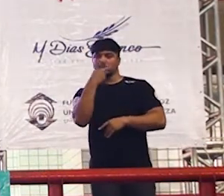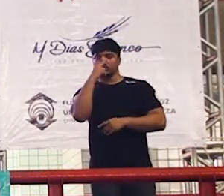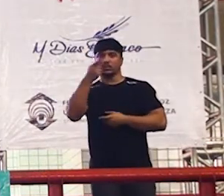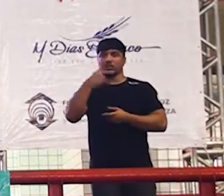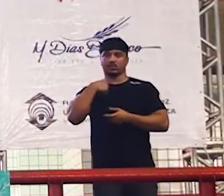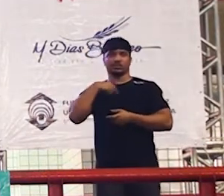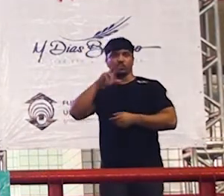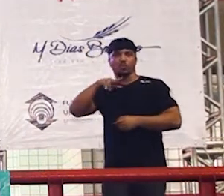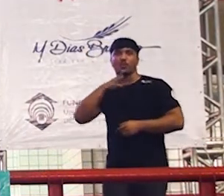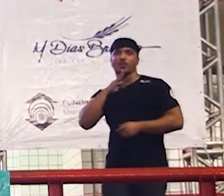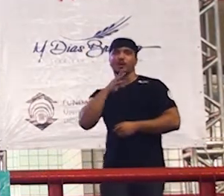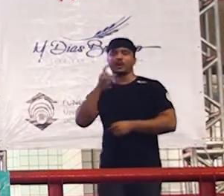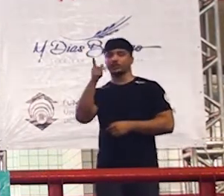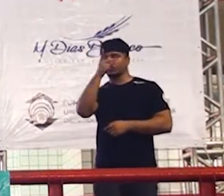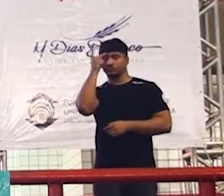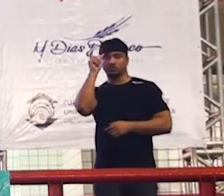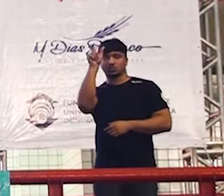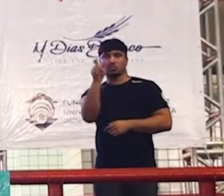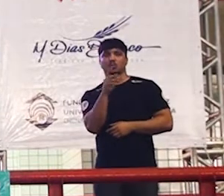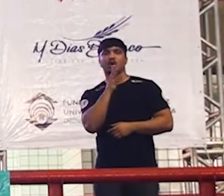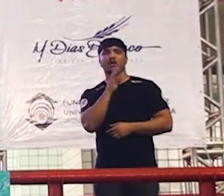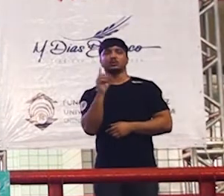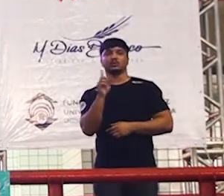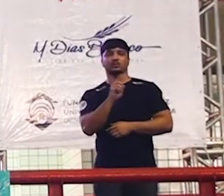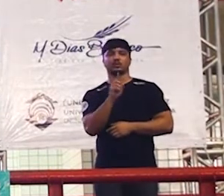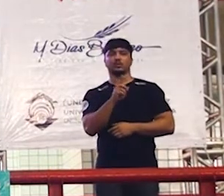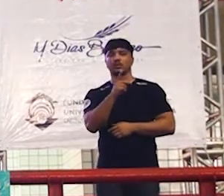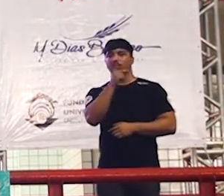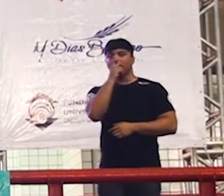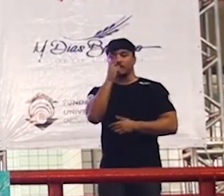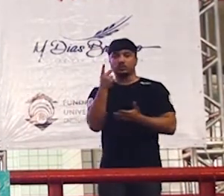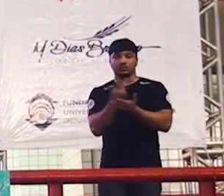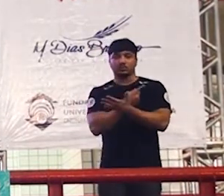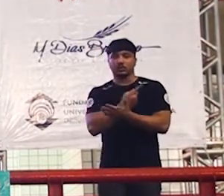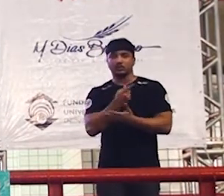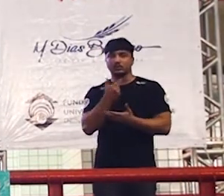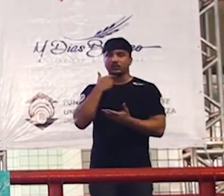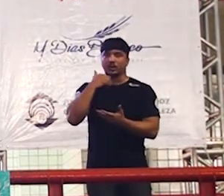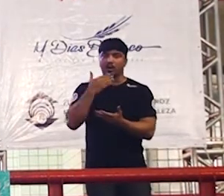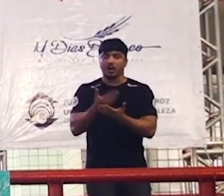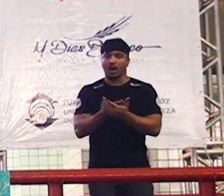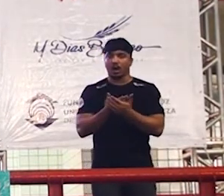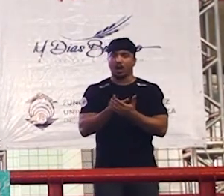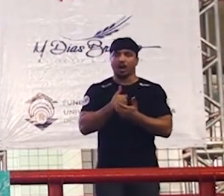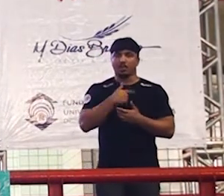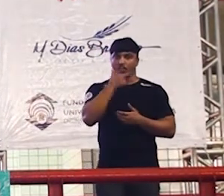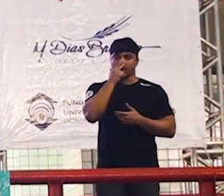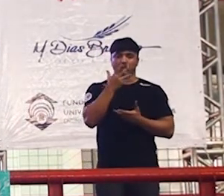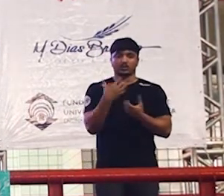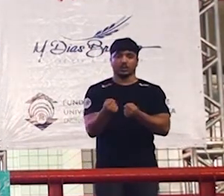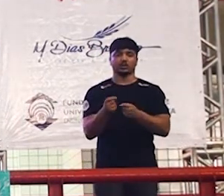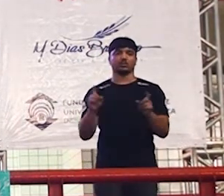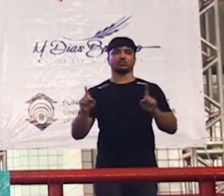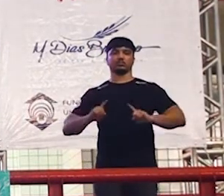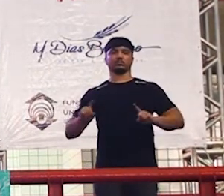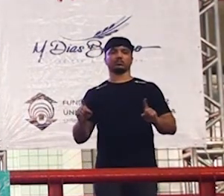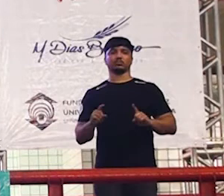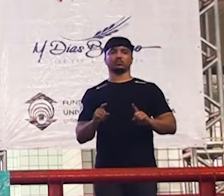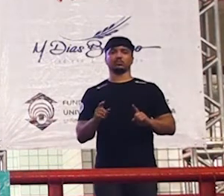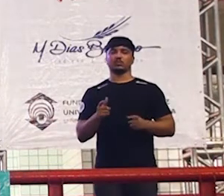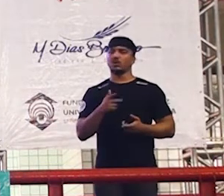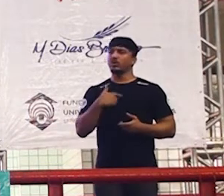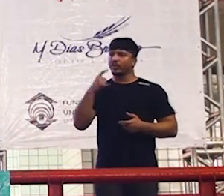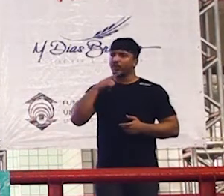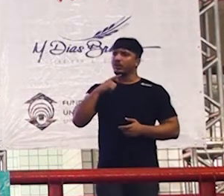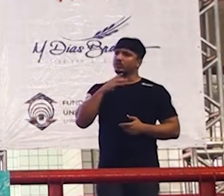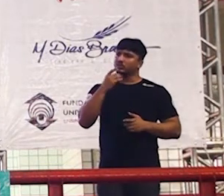construída, porque você não conhece pessoalmente a pessoa, que quando algum podre da pessoa vem à tona, você nem quer aceitar. Estou cansado de ver